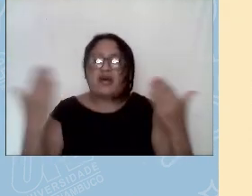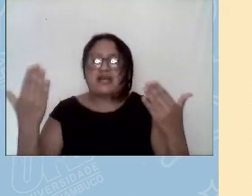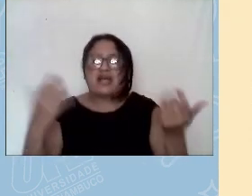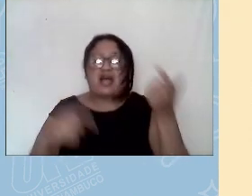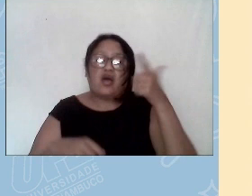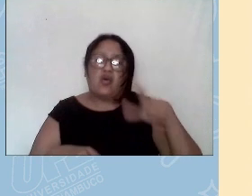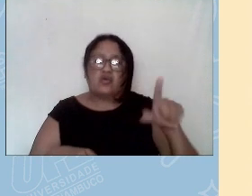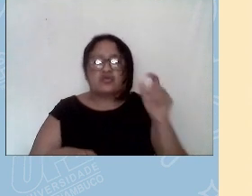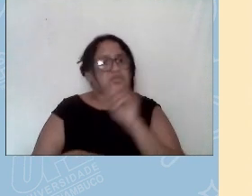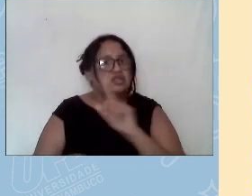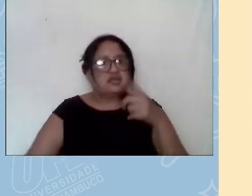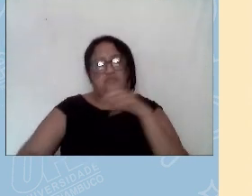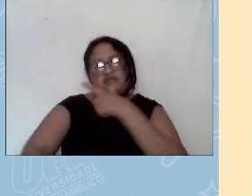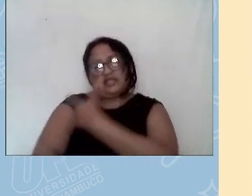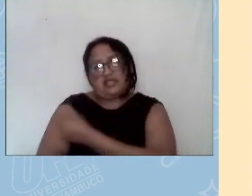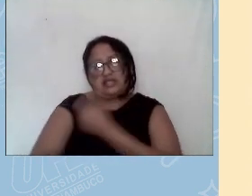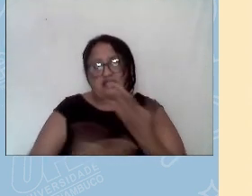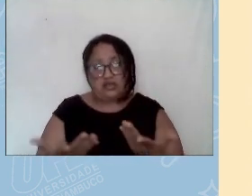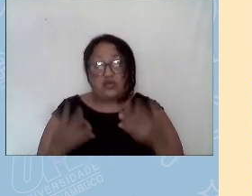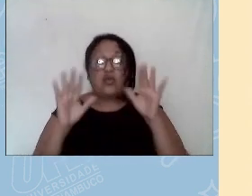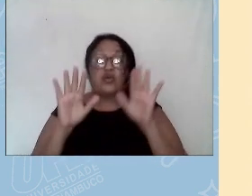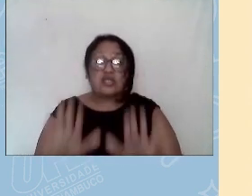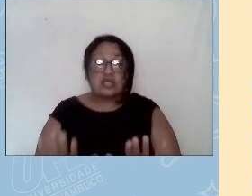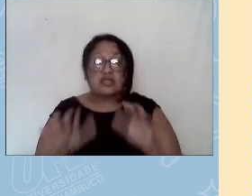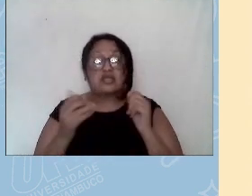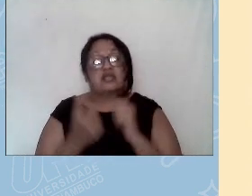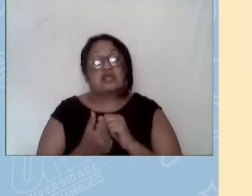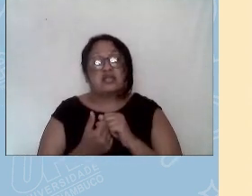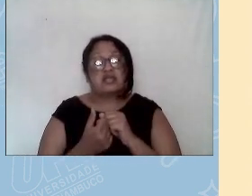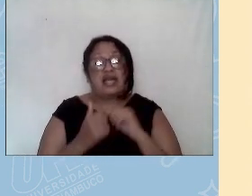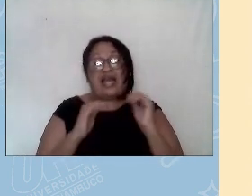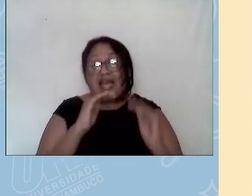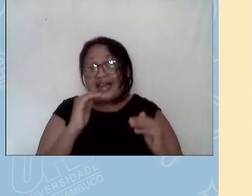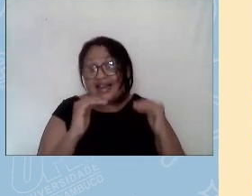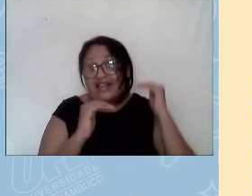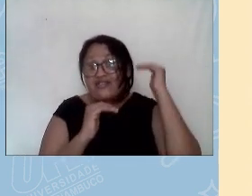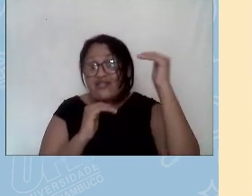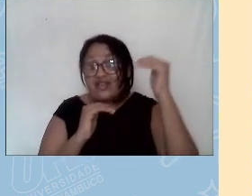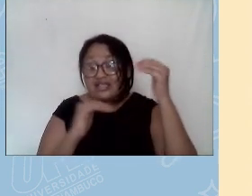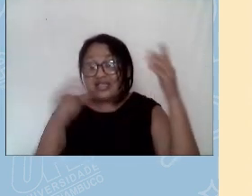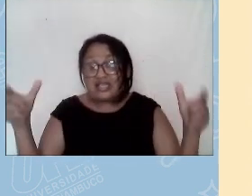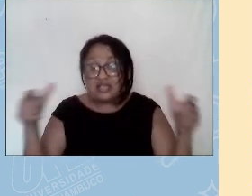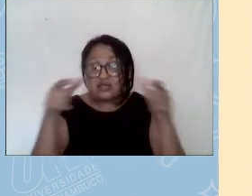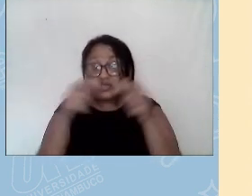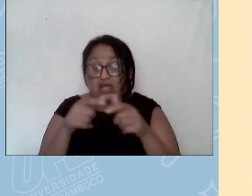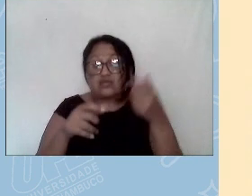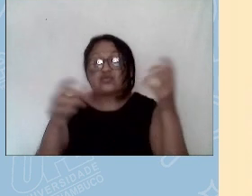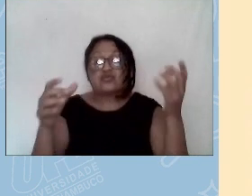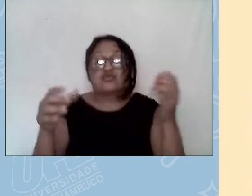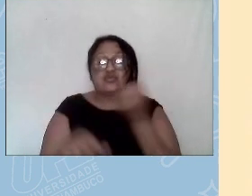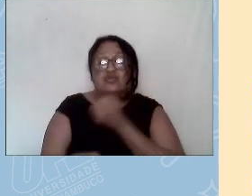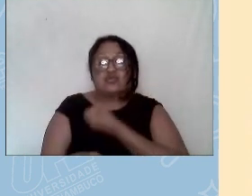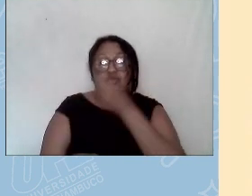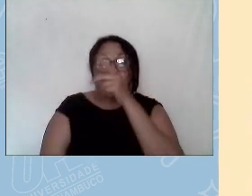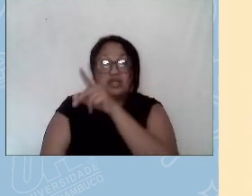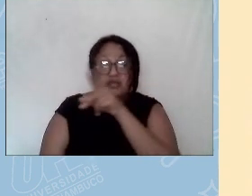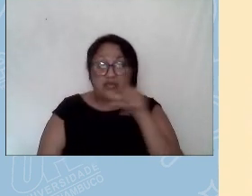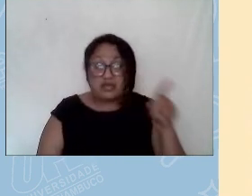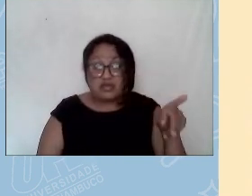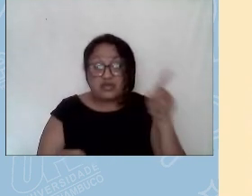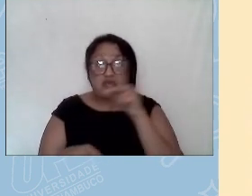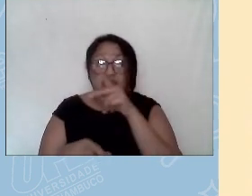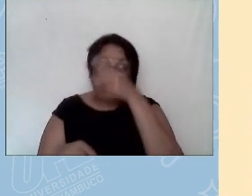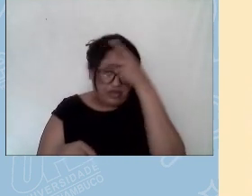vacinado com isso além da elevada redução do número de pessoas acometidas pela